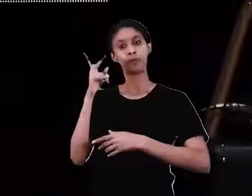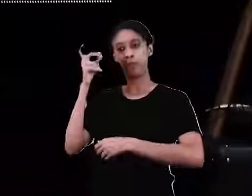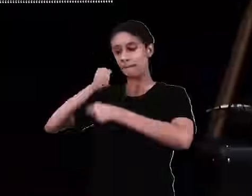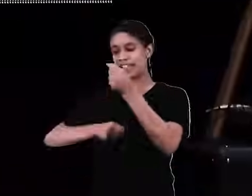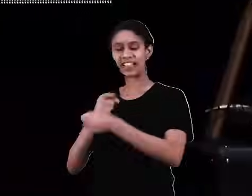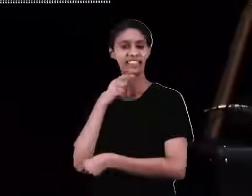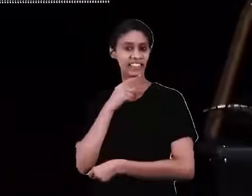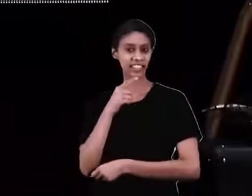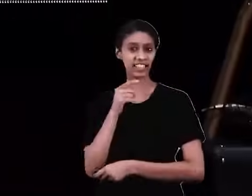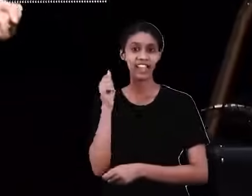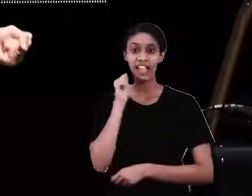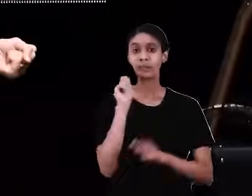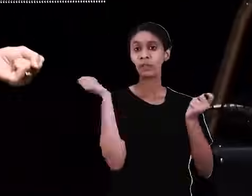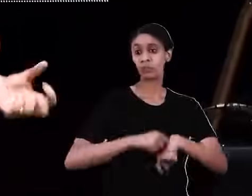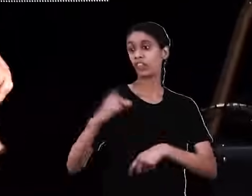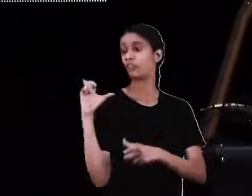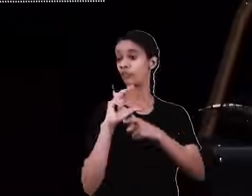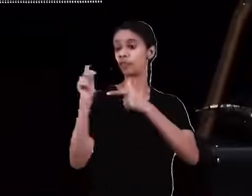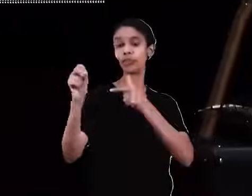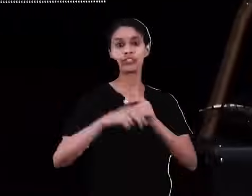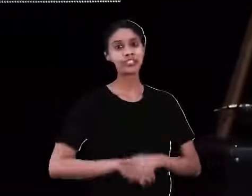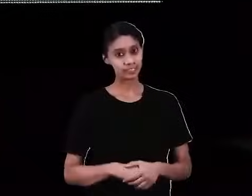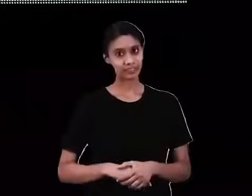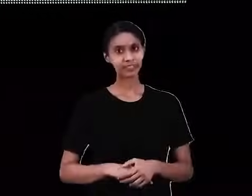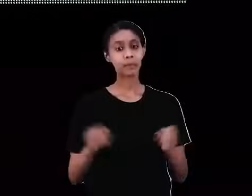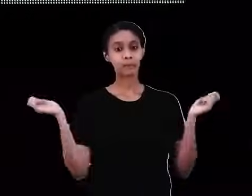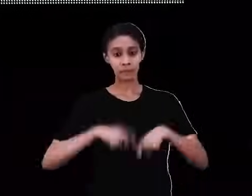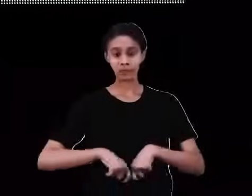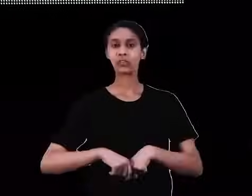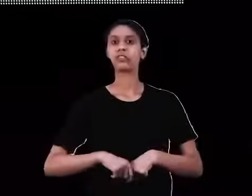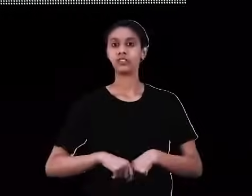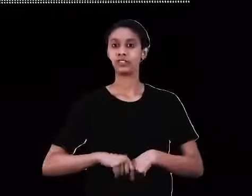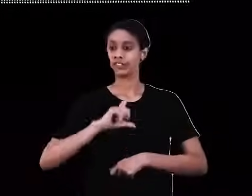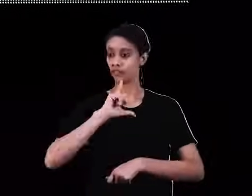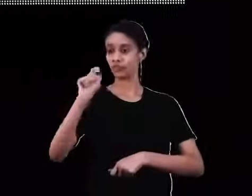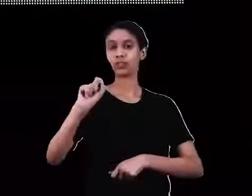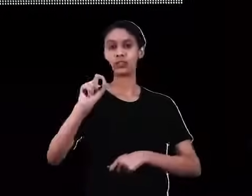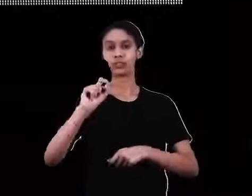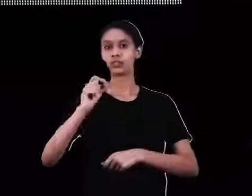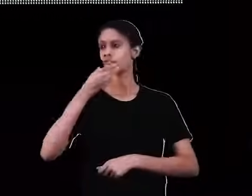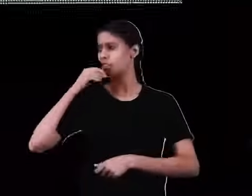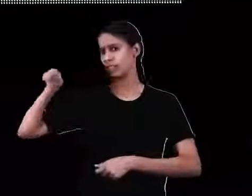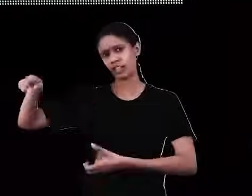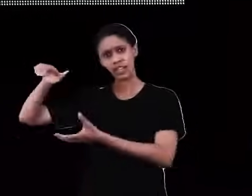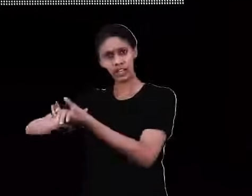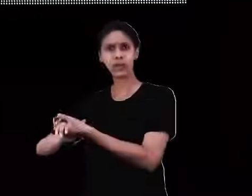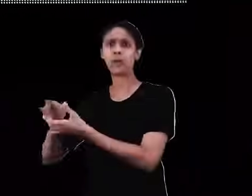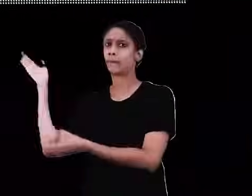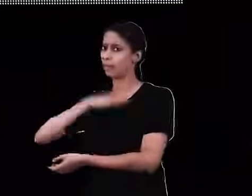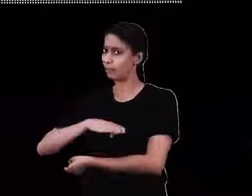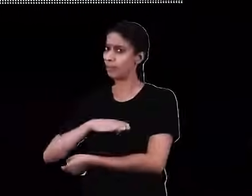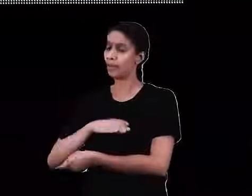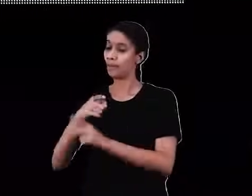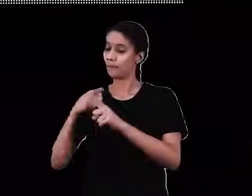Era a chance dela correr. Era a chance dela fugir daquele homem desgraçado do marido dela que ele era. Gente,